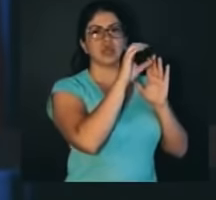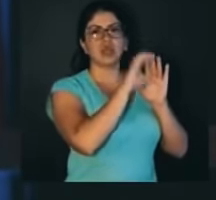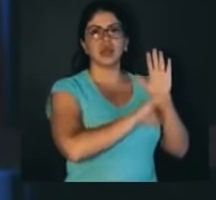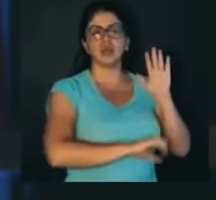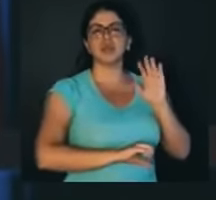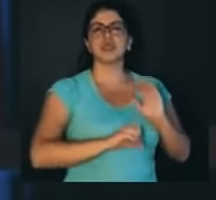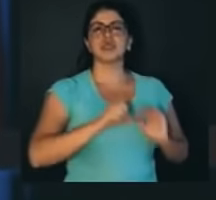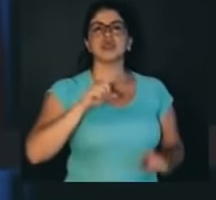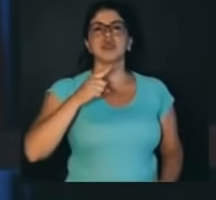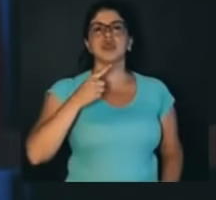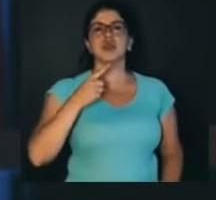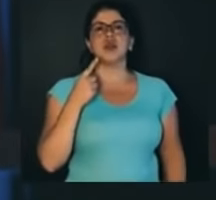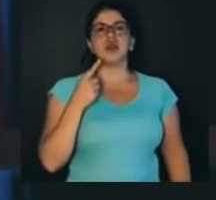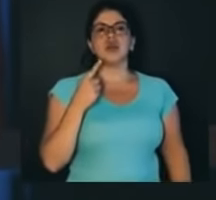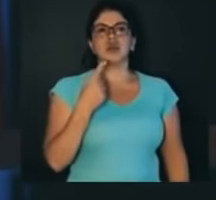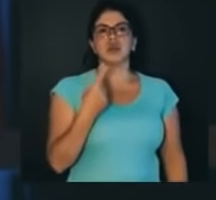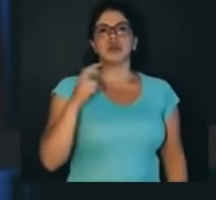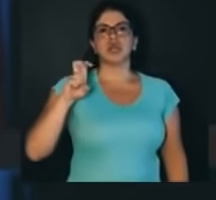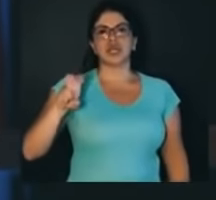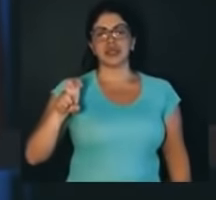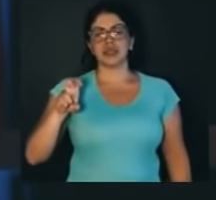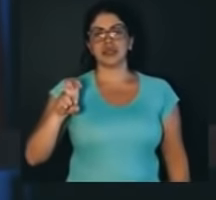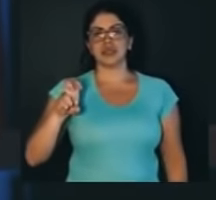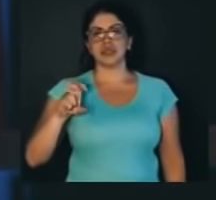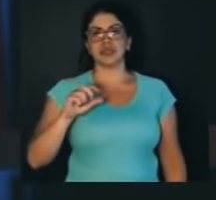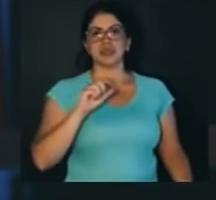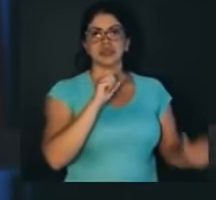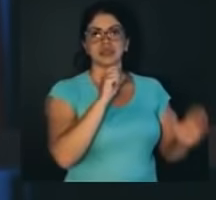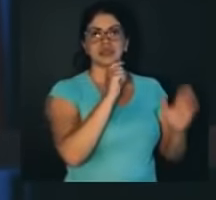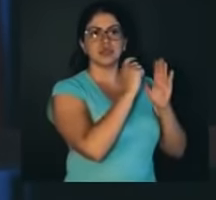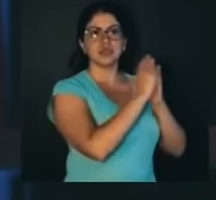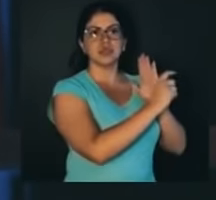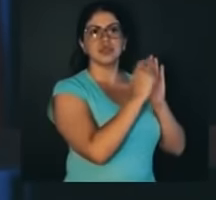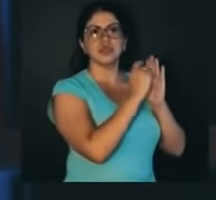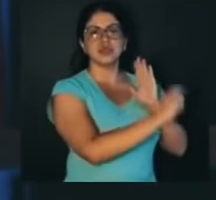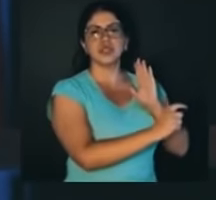Evangelho segundo escreveu Mateus, capítulo de número 15,